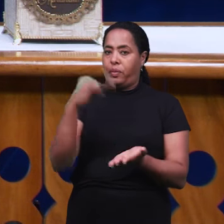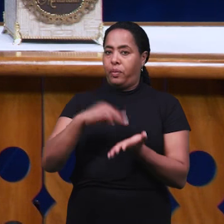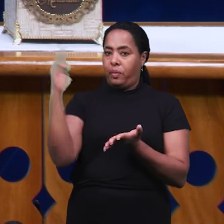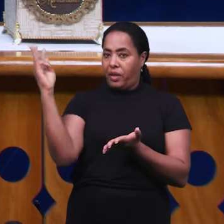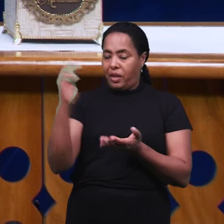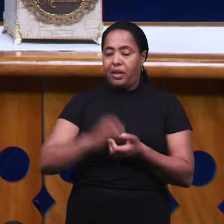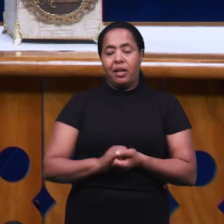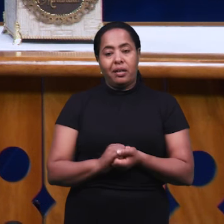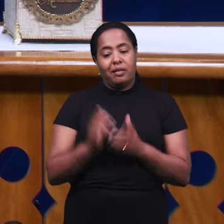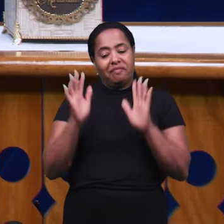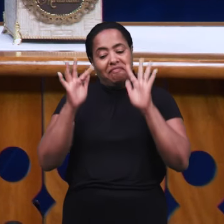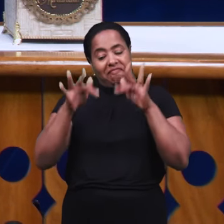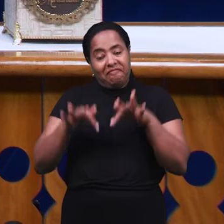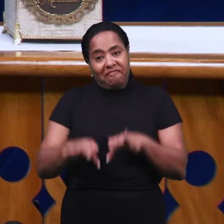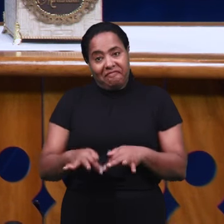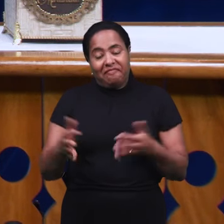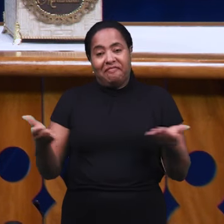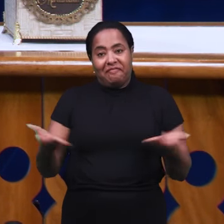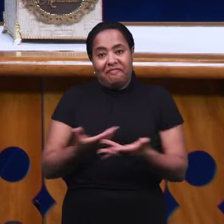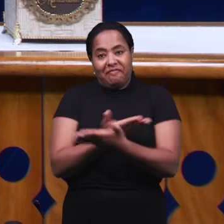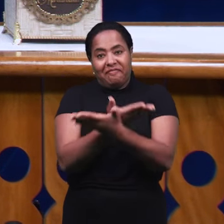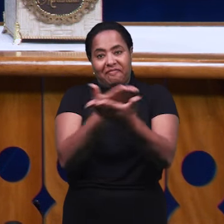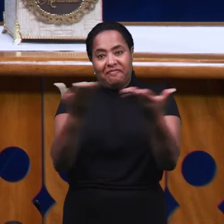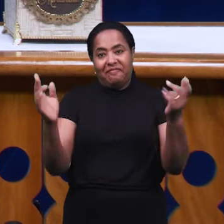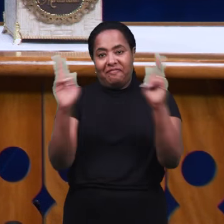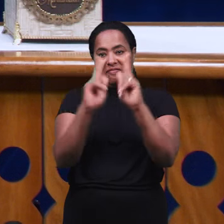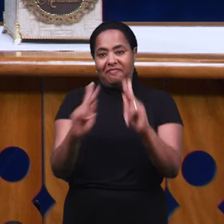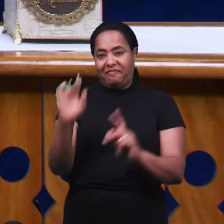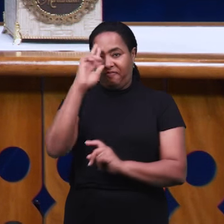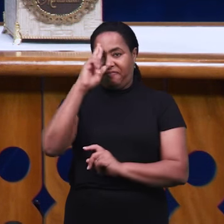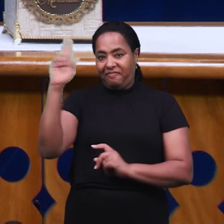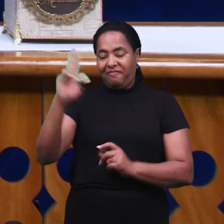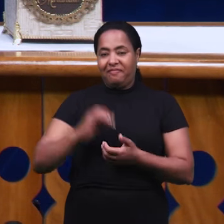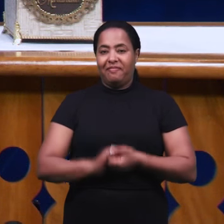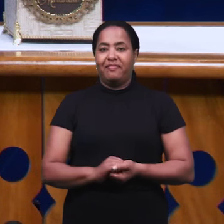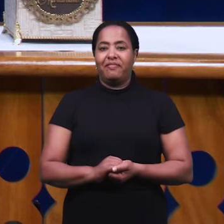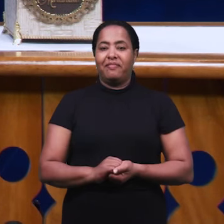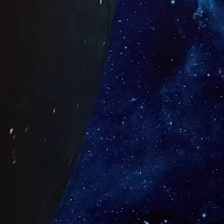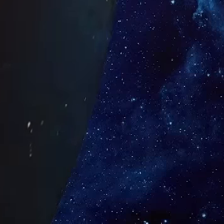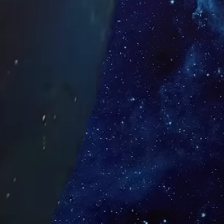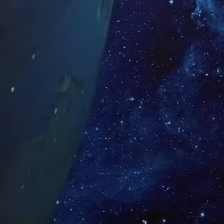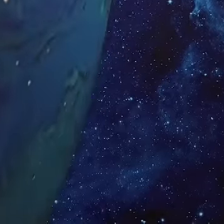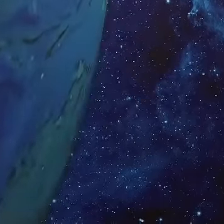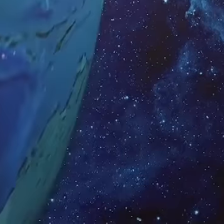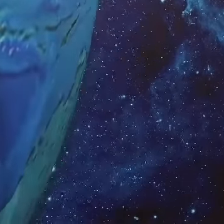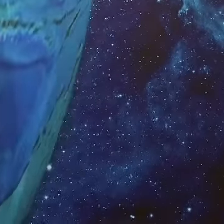Maranata. Assim nós estamos encerrados e a todos a paz do Senhor.